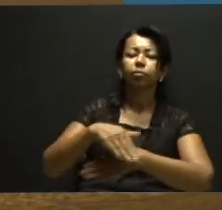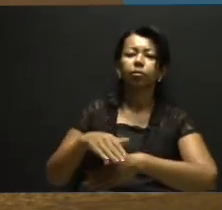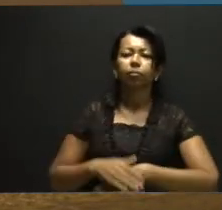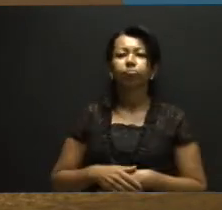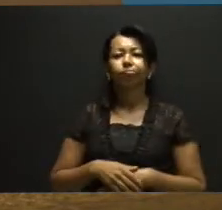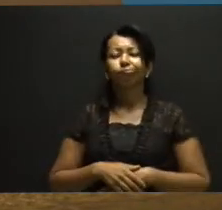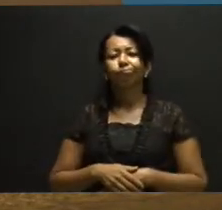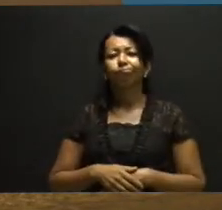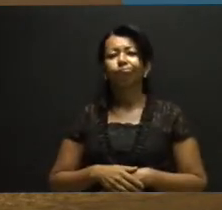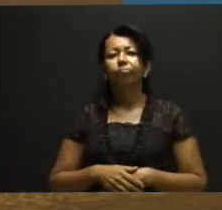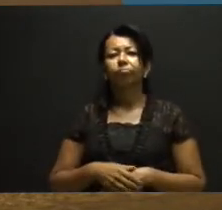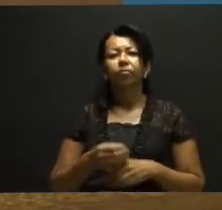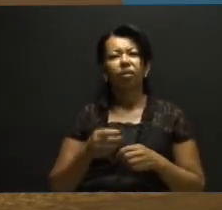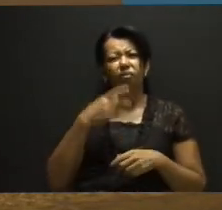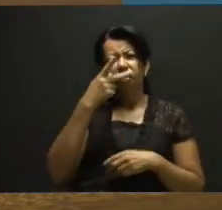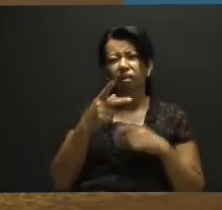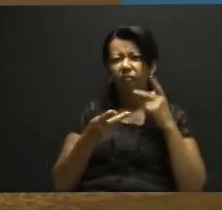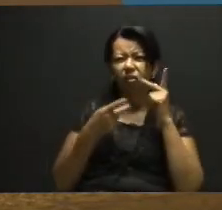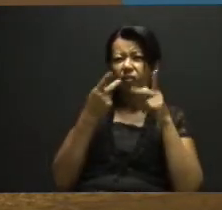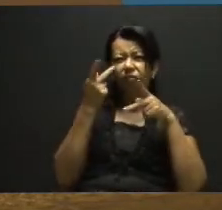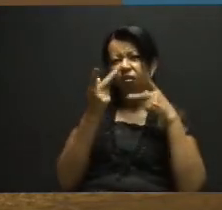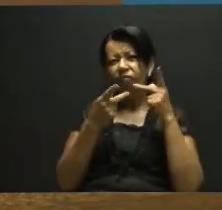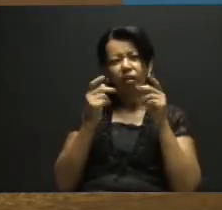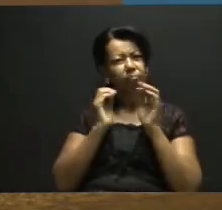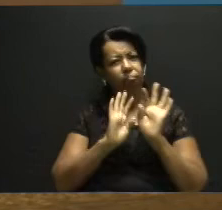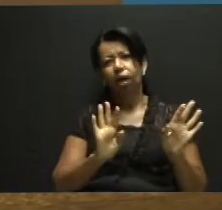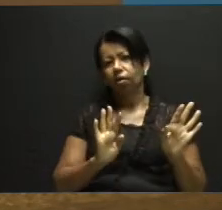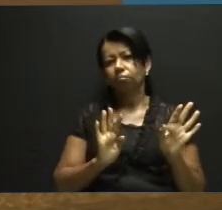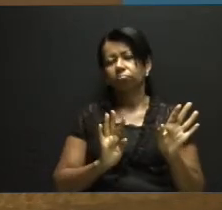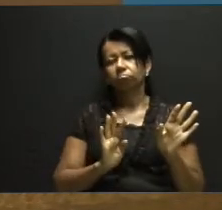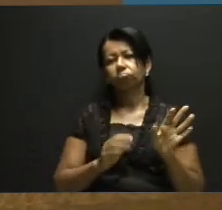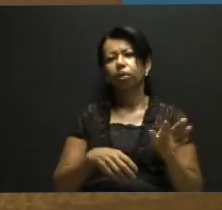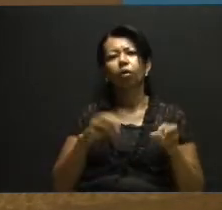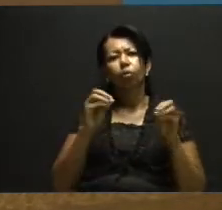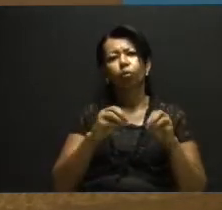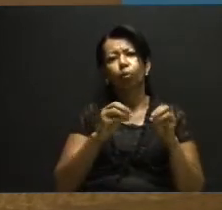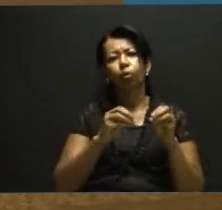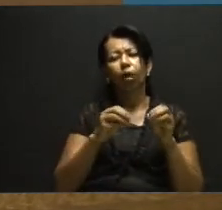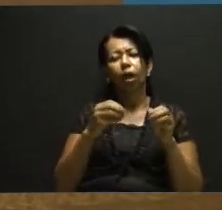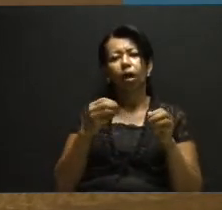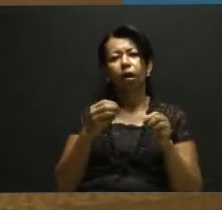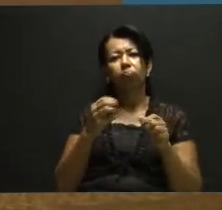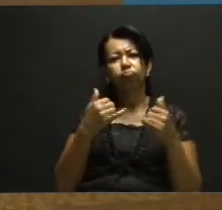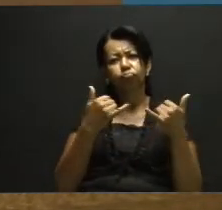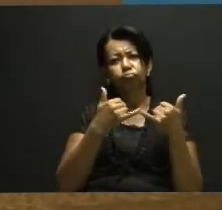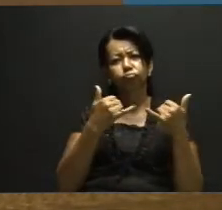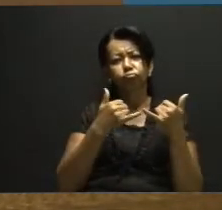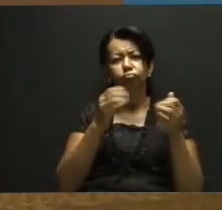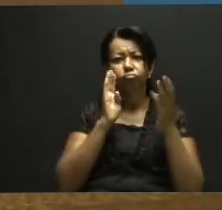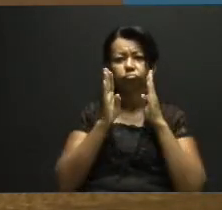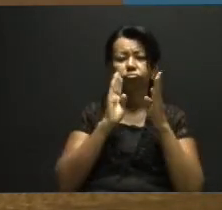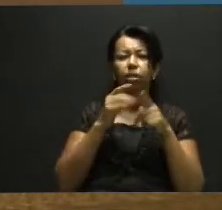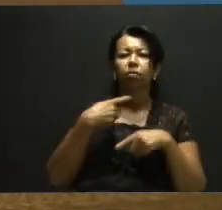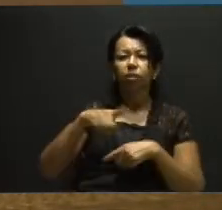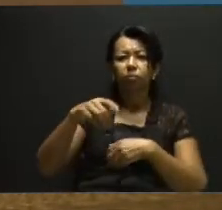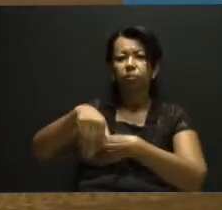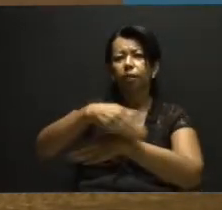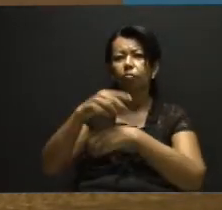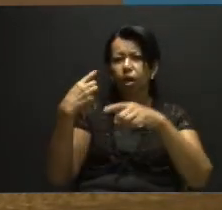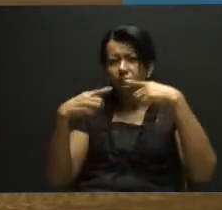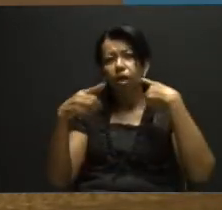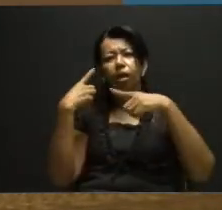chega de ficar falando aqui no plenário chega e se colocaram em redes sociais nós iremos para a rua reivindicar o quê